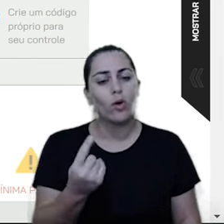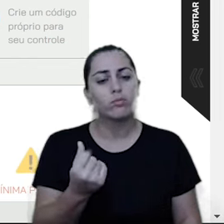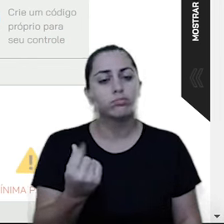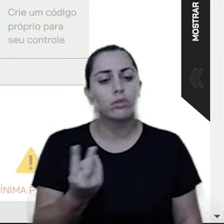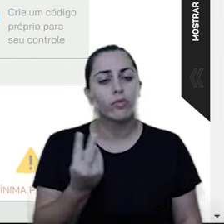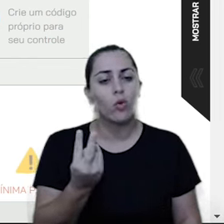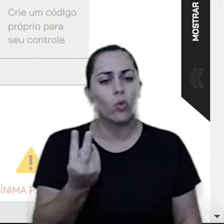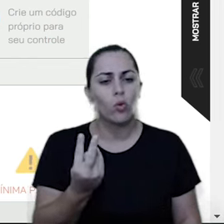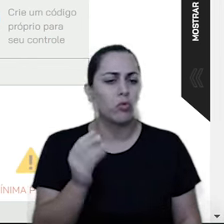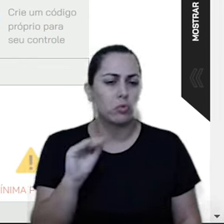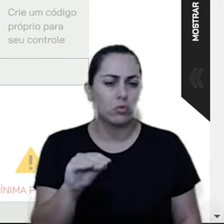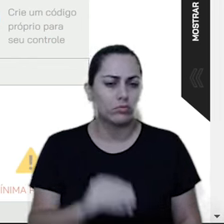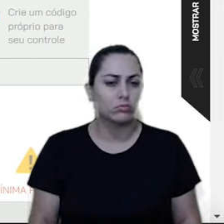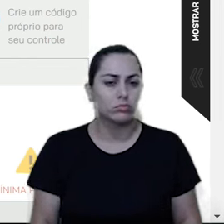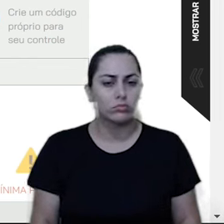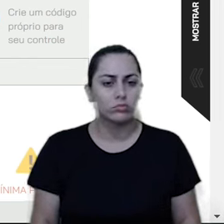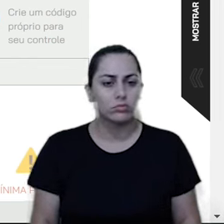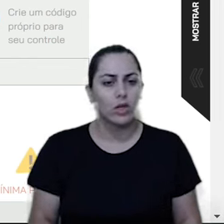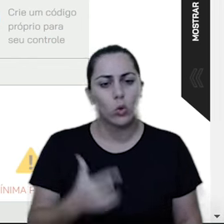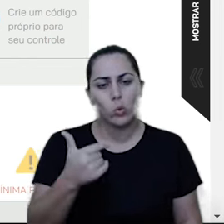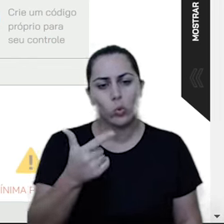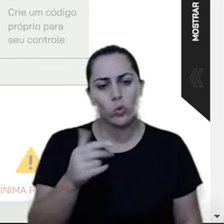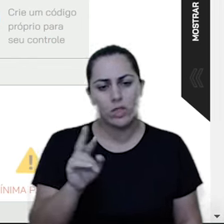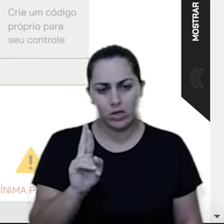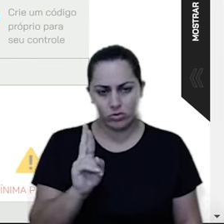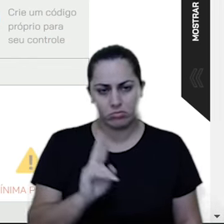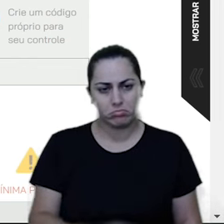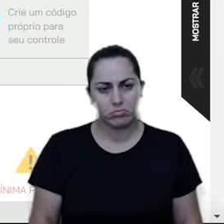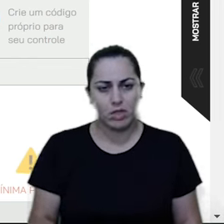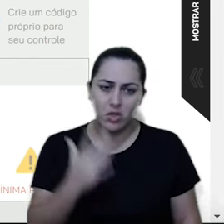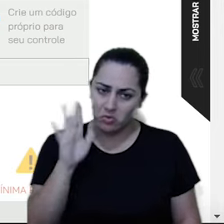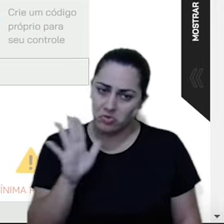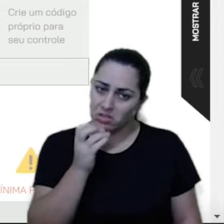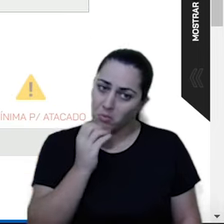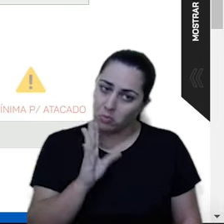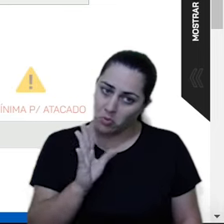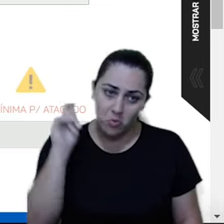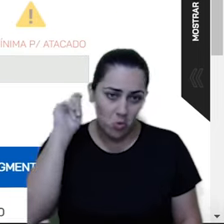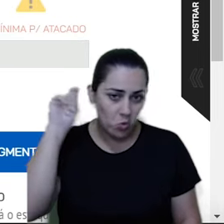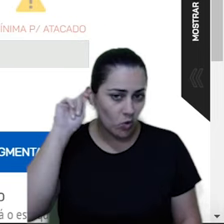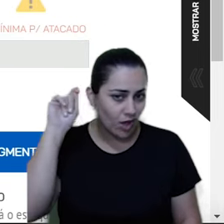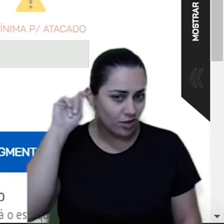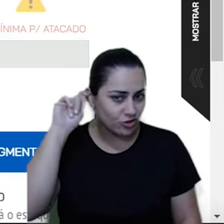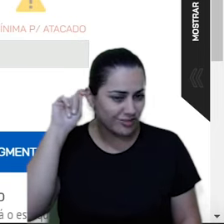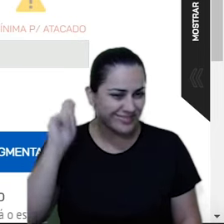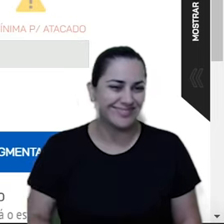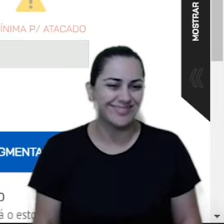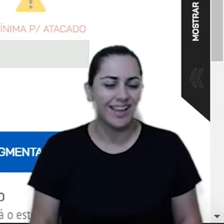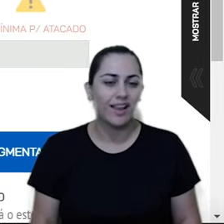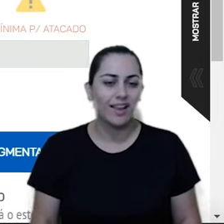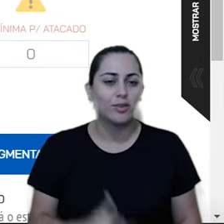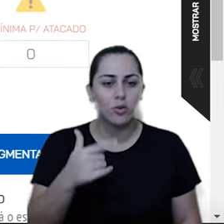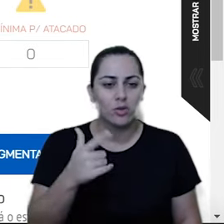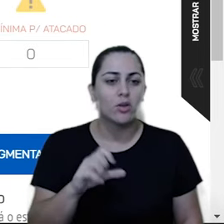valor vou colocar aqui R 12 não sei se tá um preço bom pro cotonet aí tá aqui